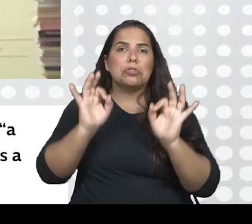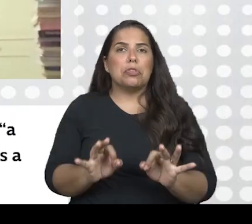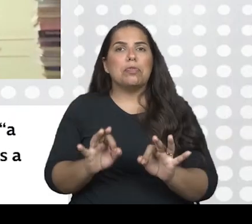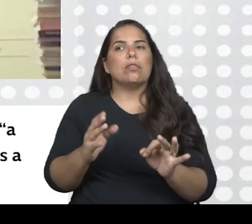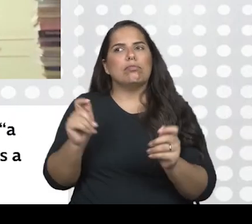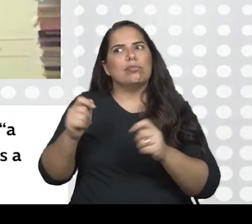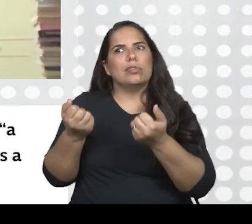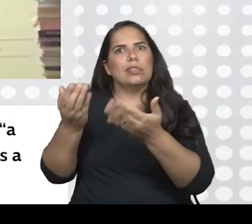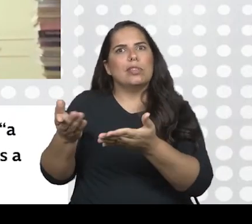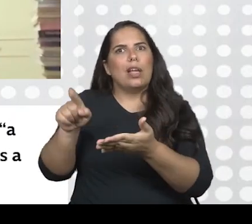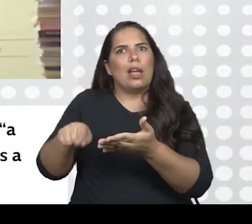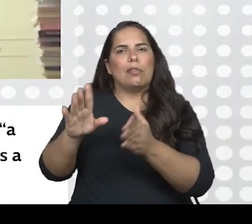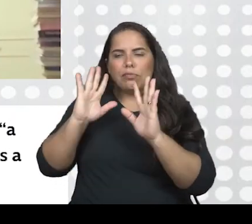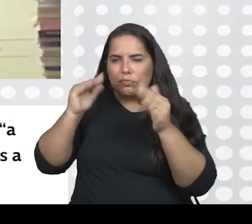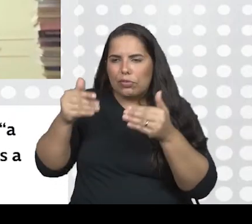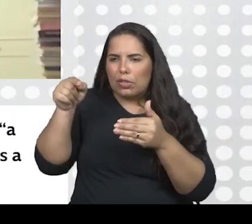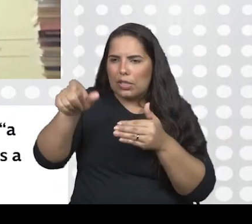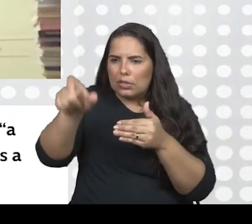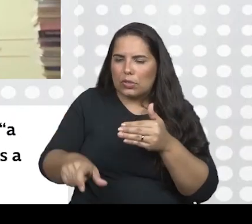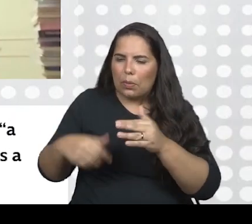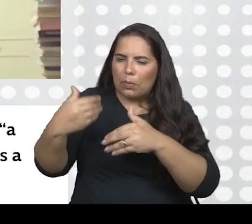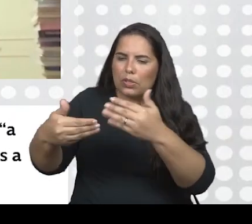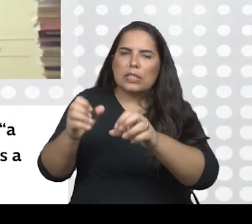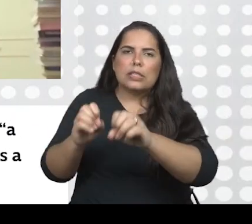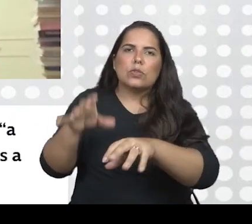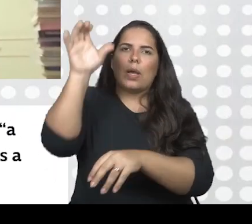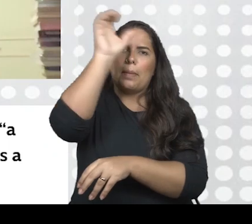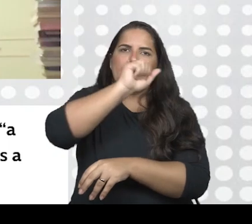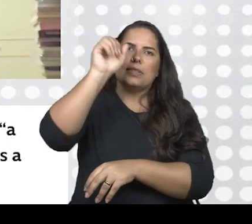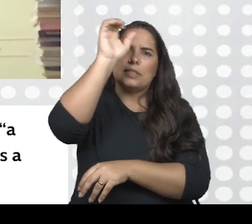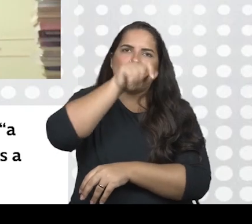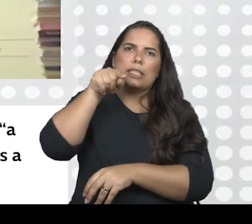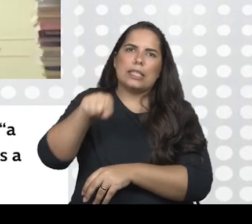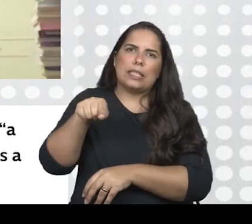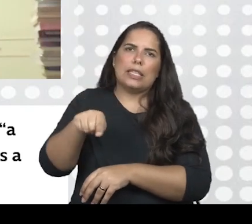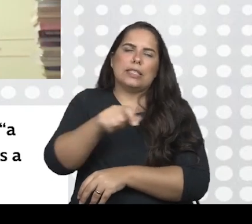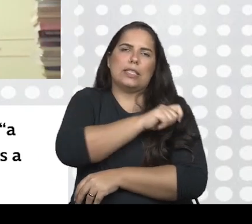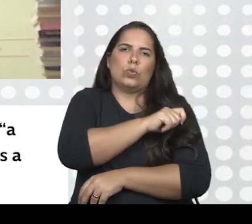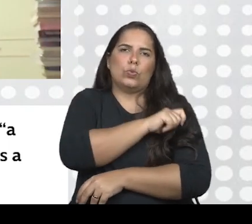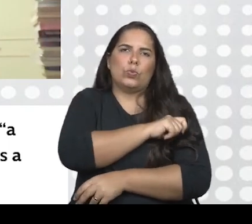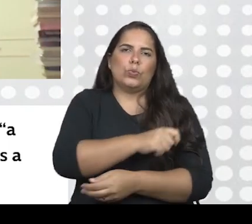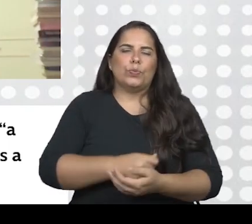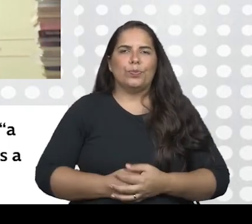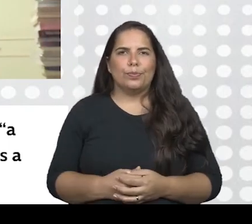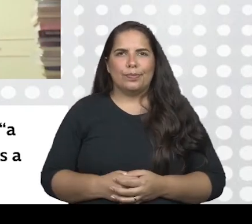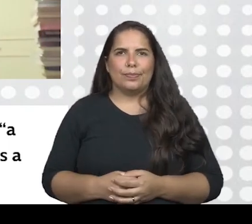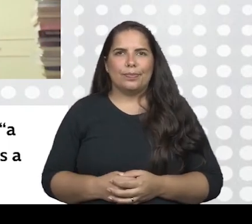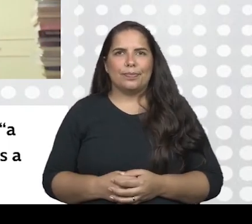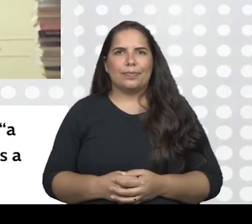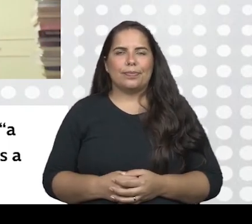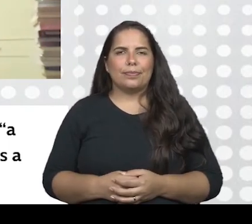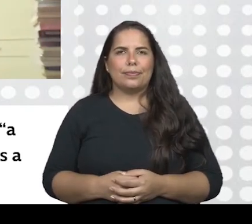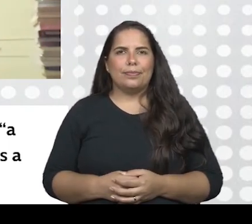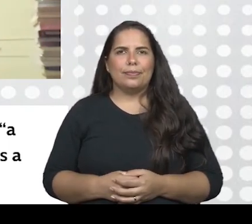fato, atender às especificidades do processo de ensino-aprendizagem desses estudantes.